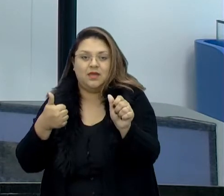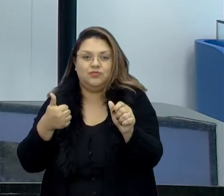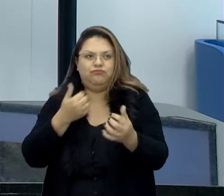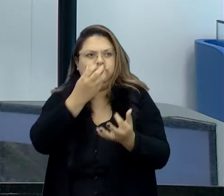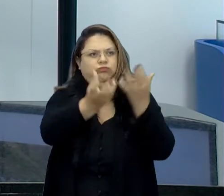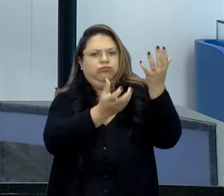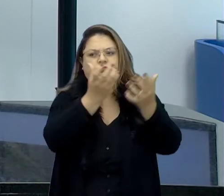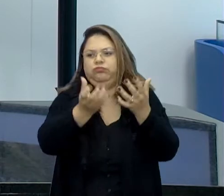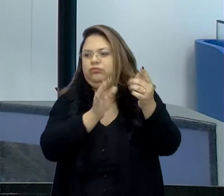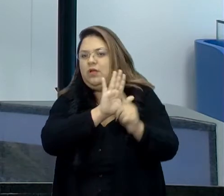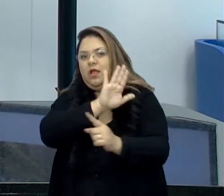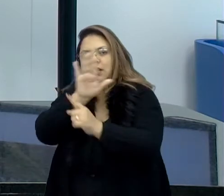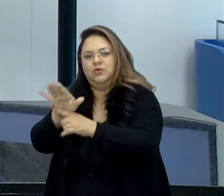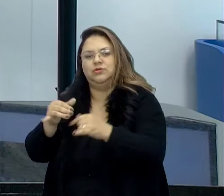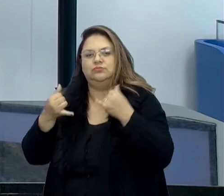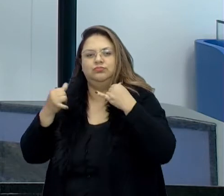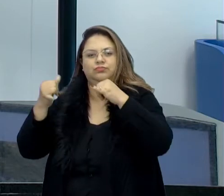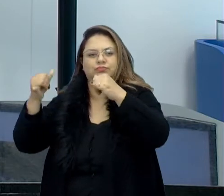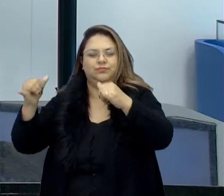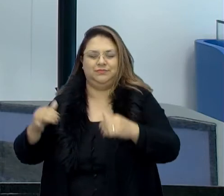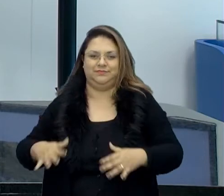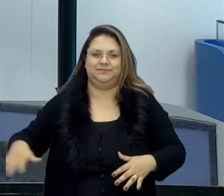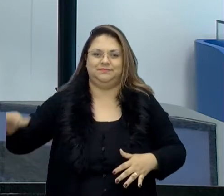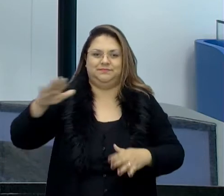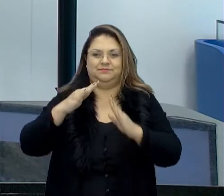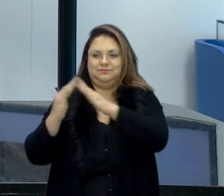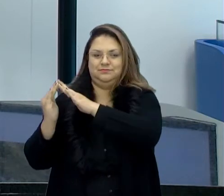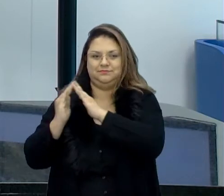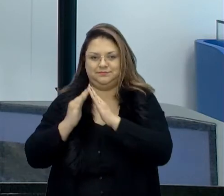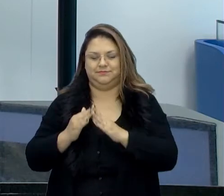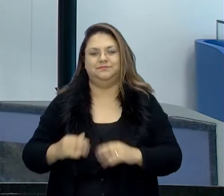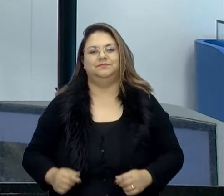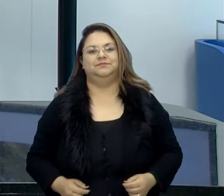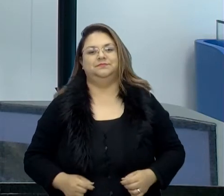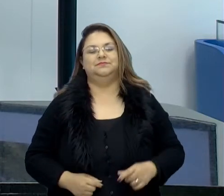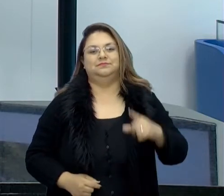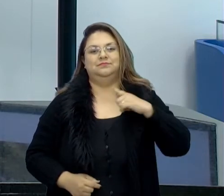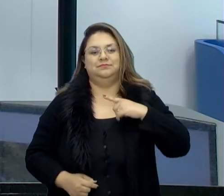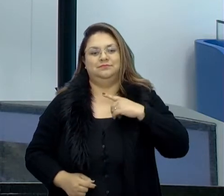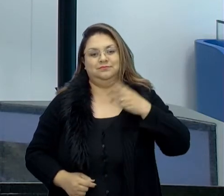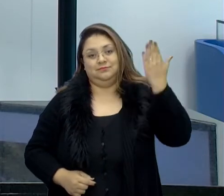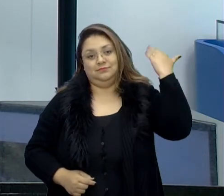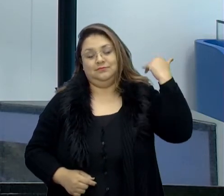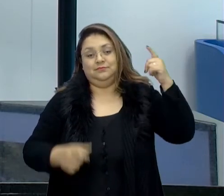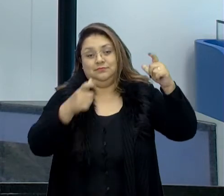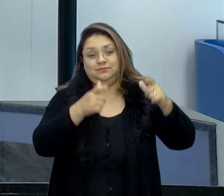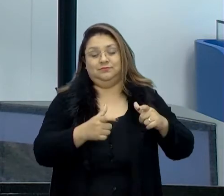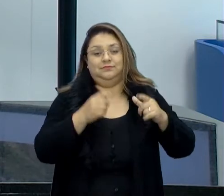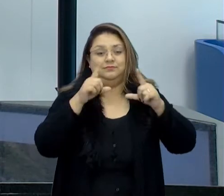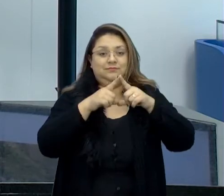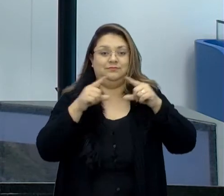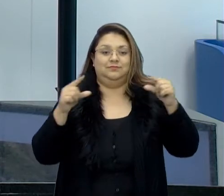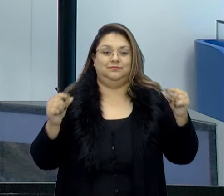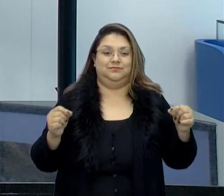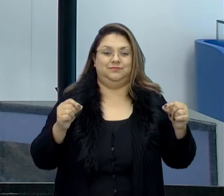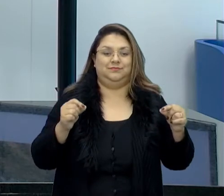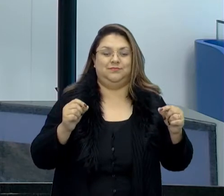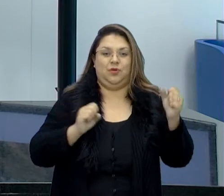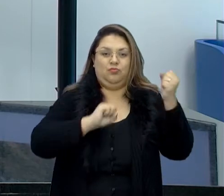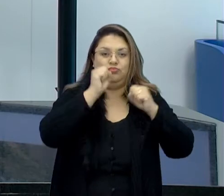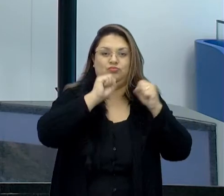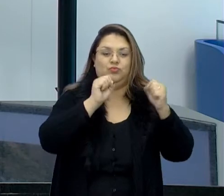lixo. Inclusive, eu já comentei no passado aí uma usina semelhante no Japão, usina de Enoshima, não sei se